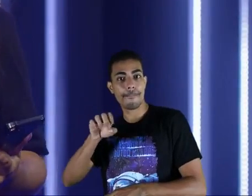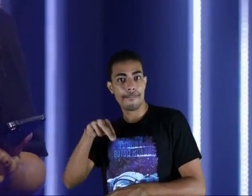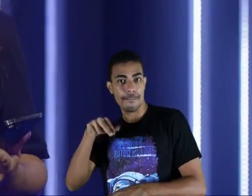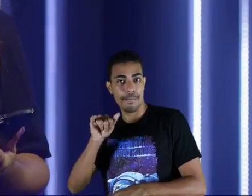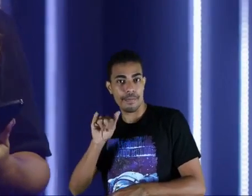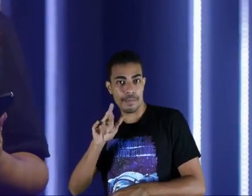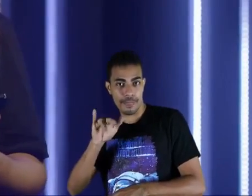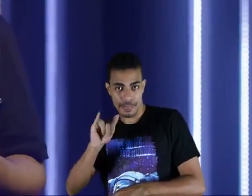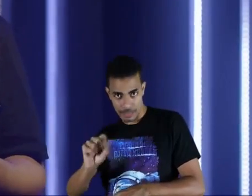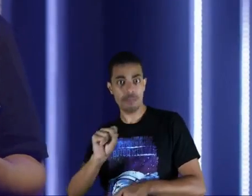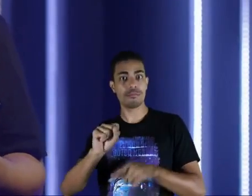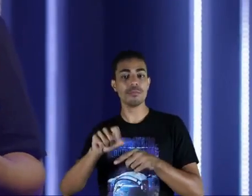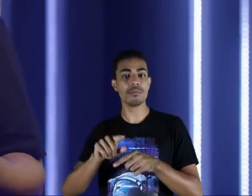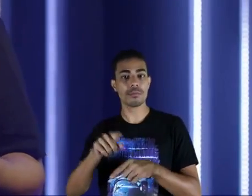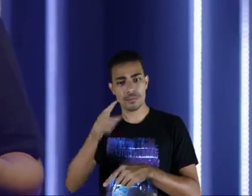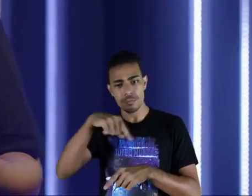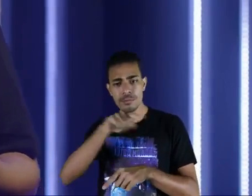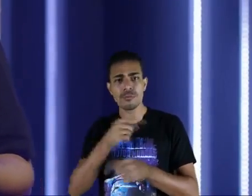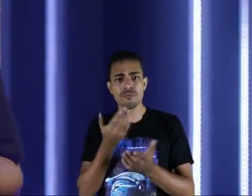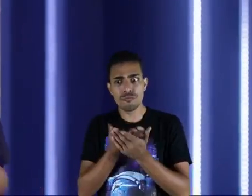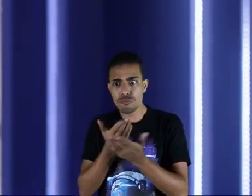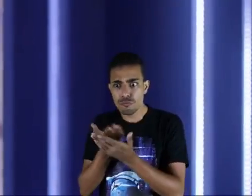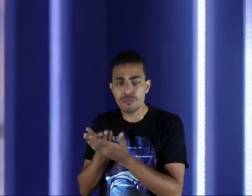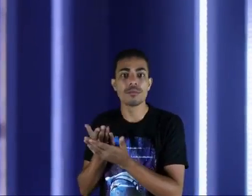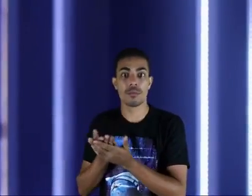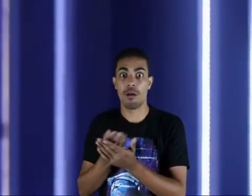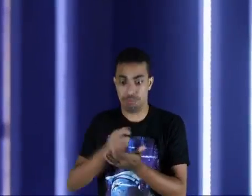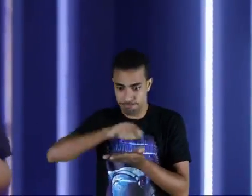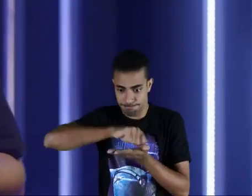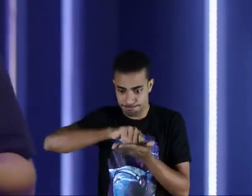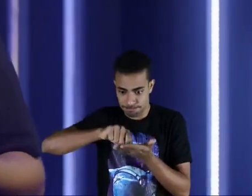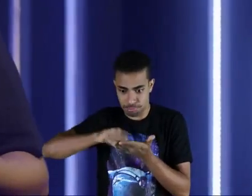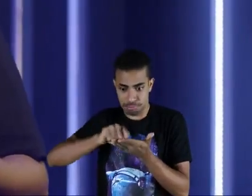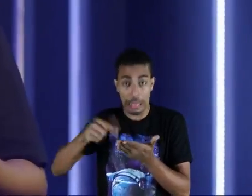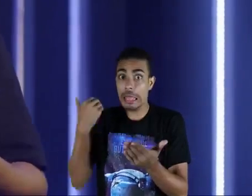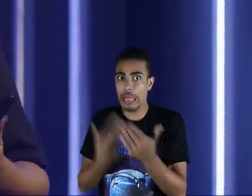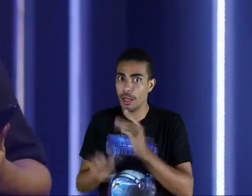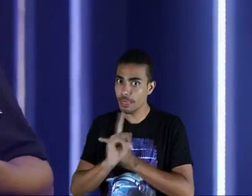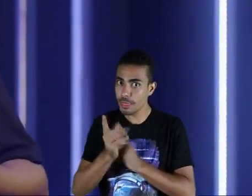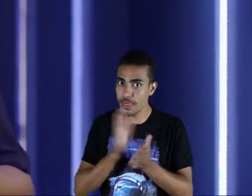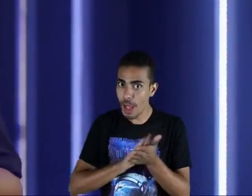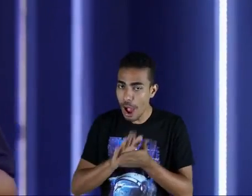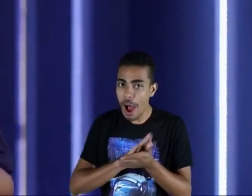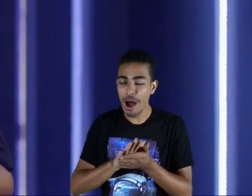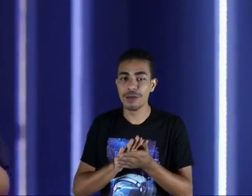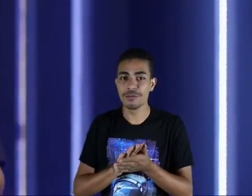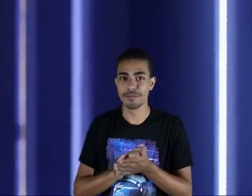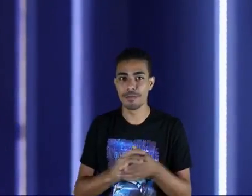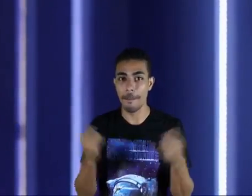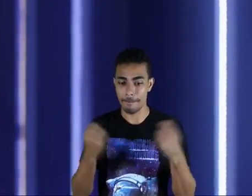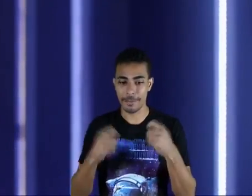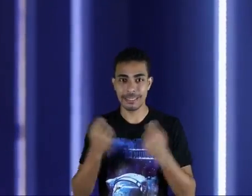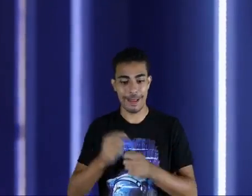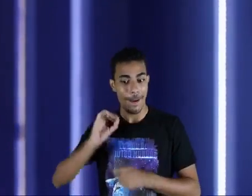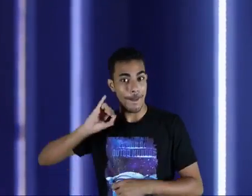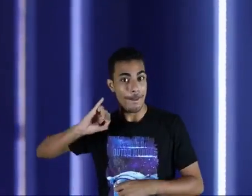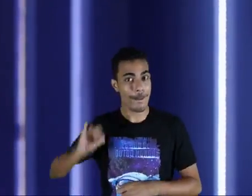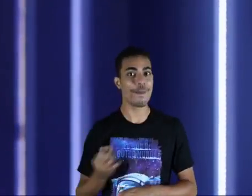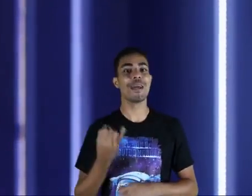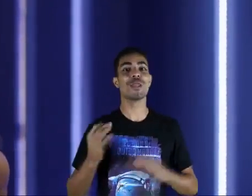só chegou hoje, anota aí todas essas informações para você não ficar perdido e aproveitar todos esses momentos